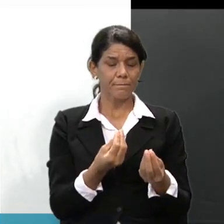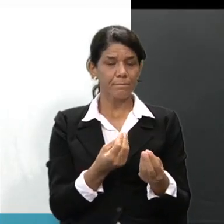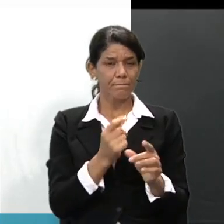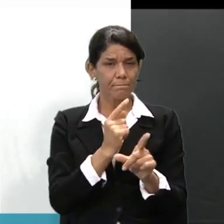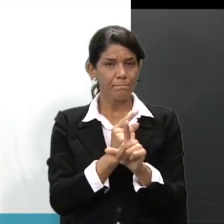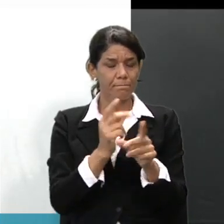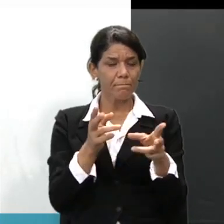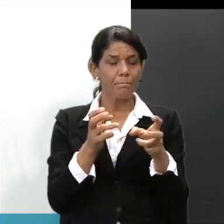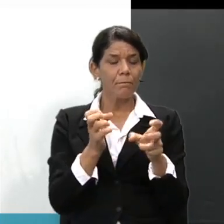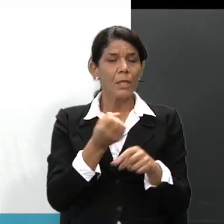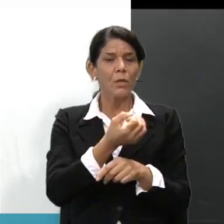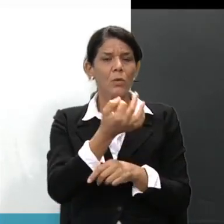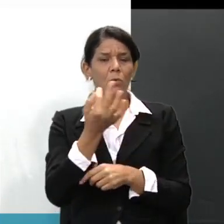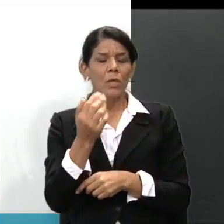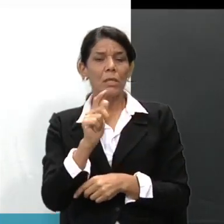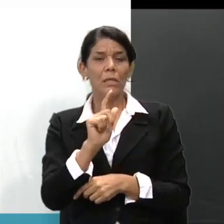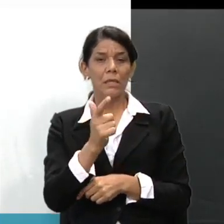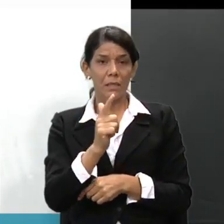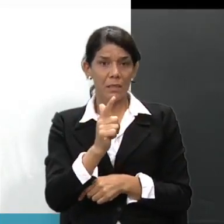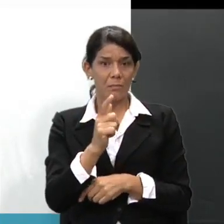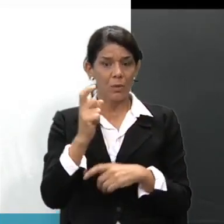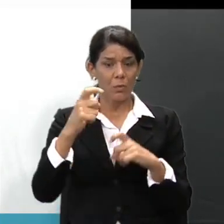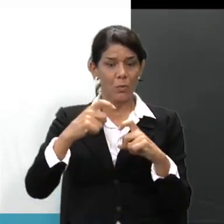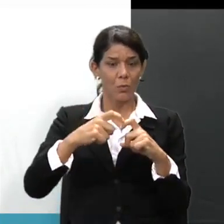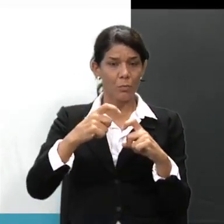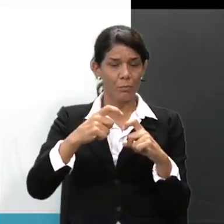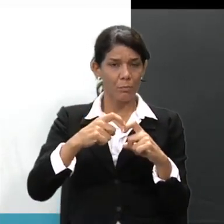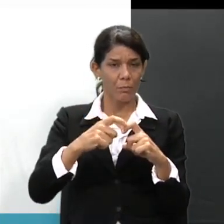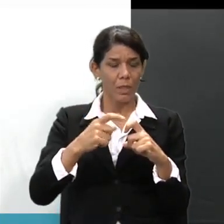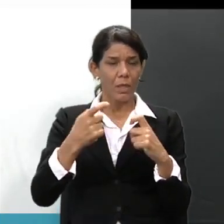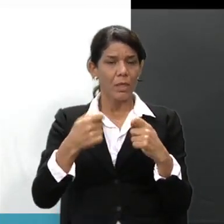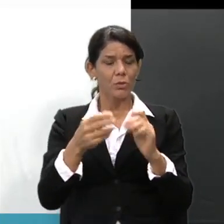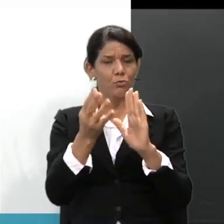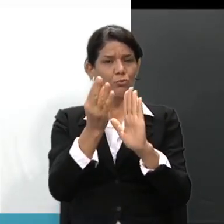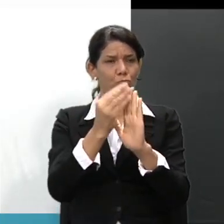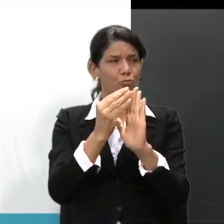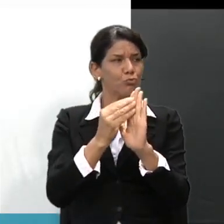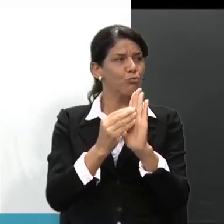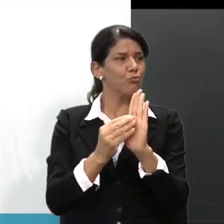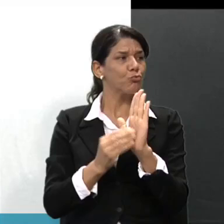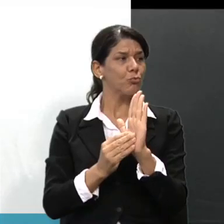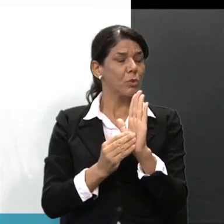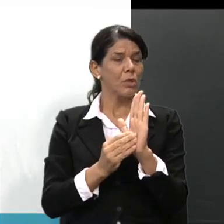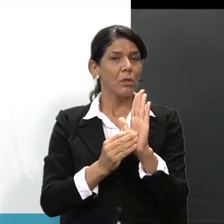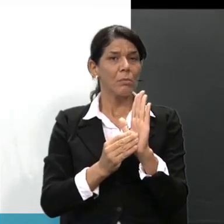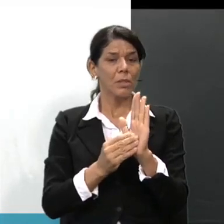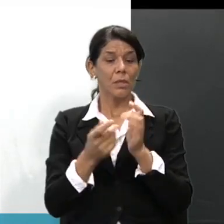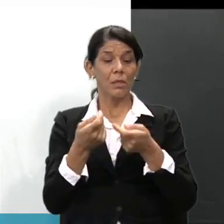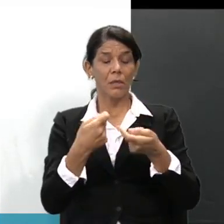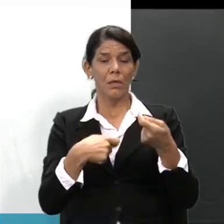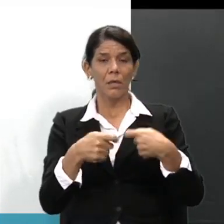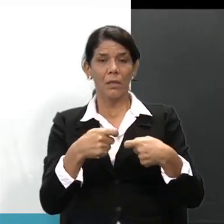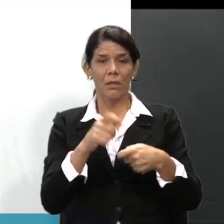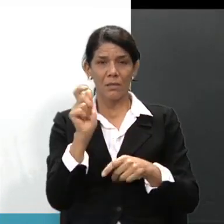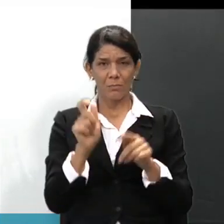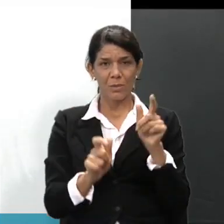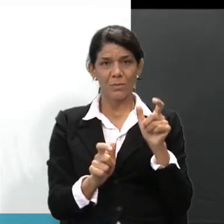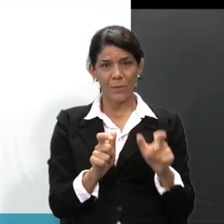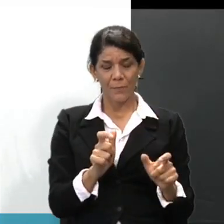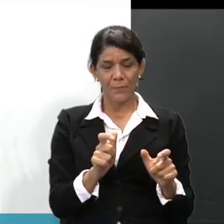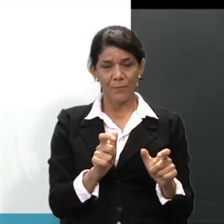identificar quantos gramas o médico prescreveu para ser administrado na